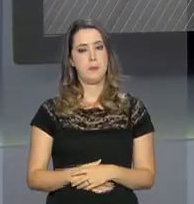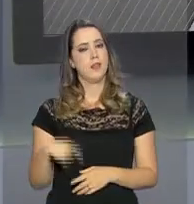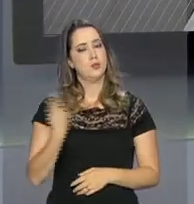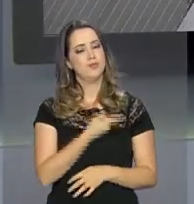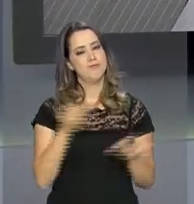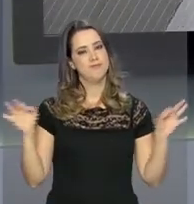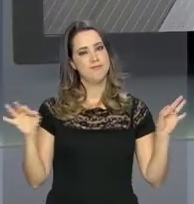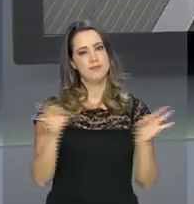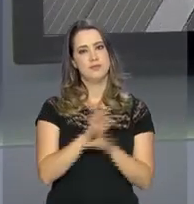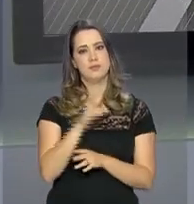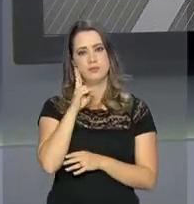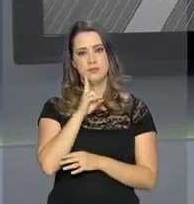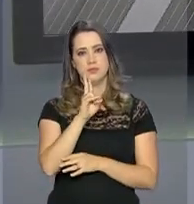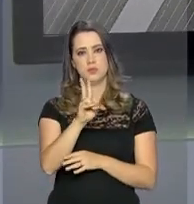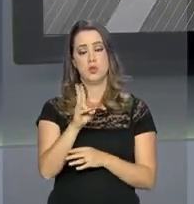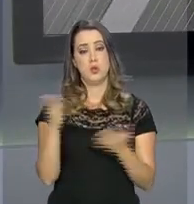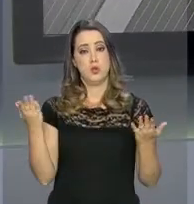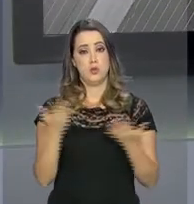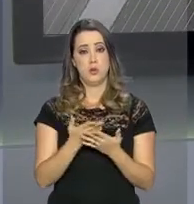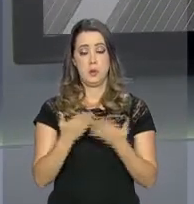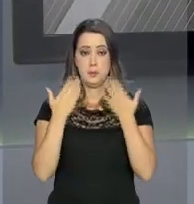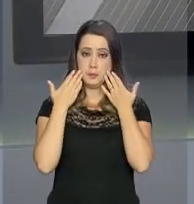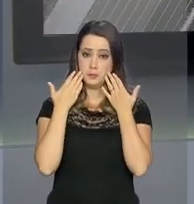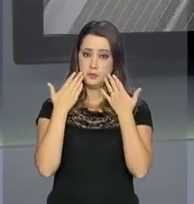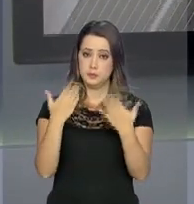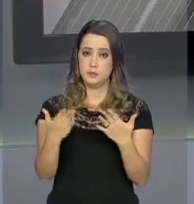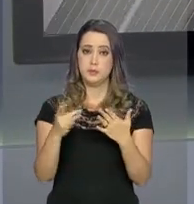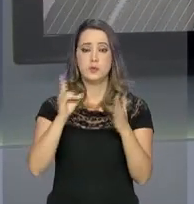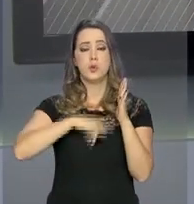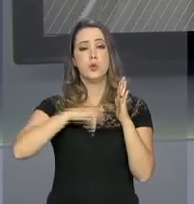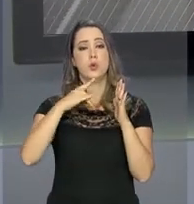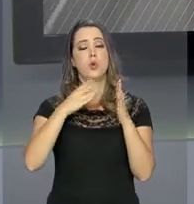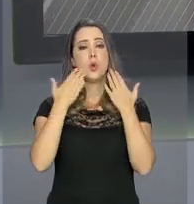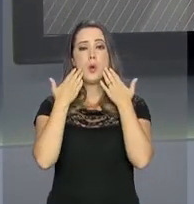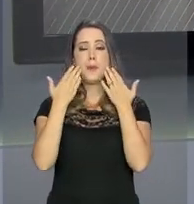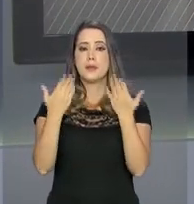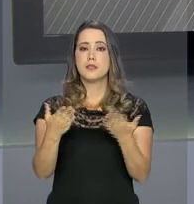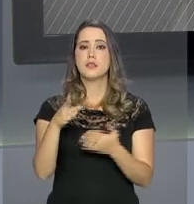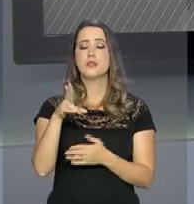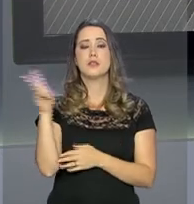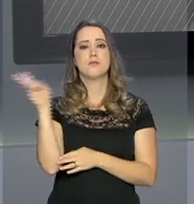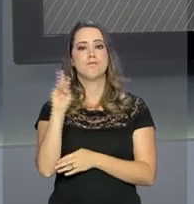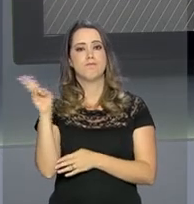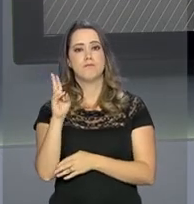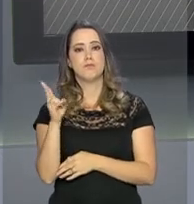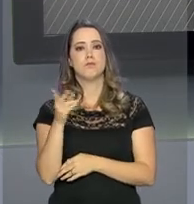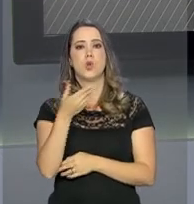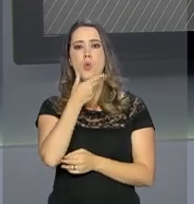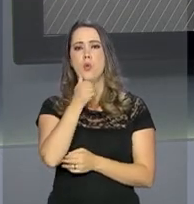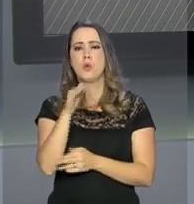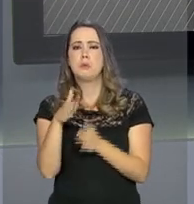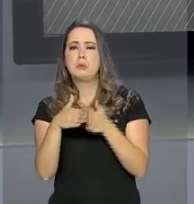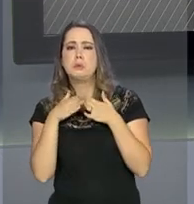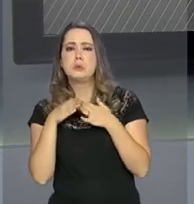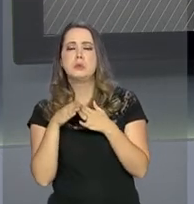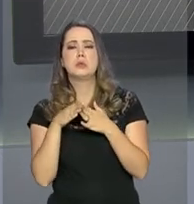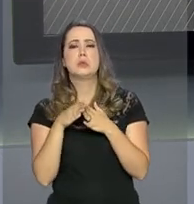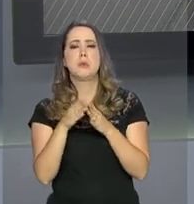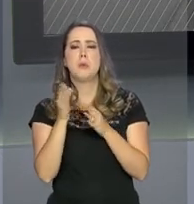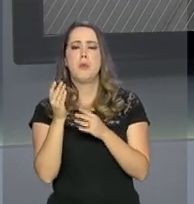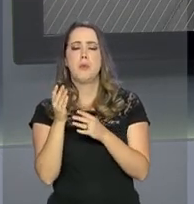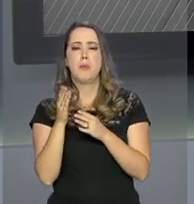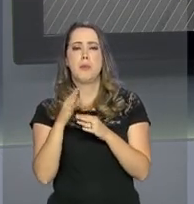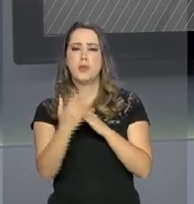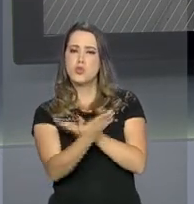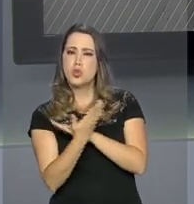Nós ficamos por aqui. E ainda hoje a NBR vai exibir o documentário Venezuela, um irmão que pede socorro. O filme